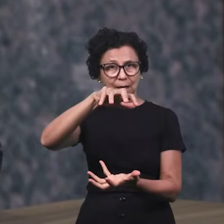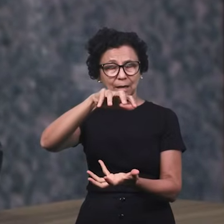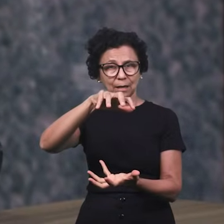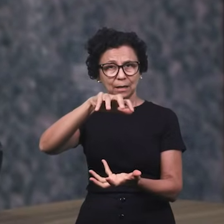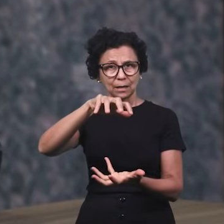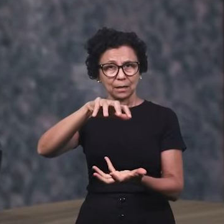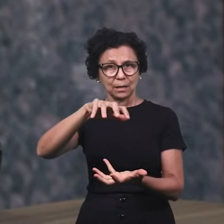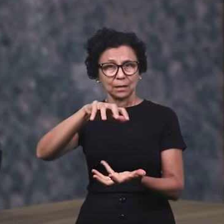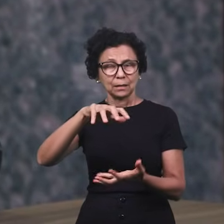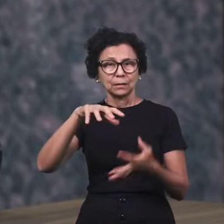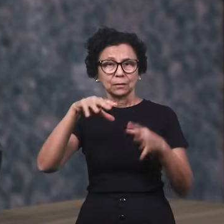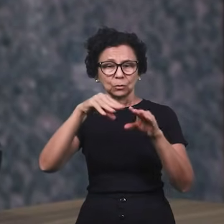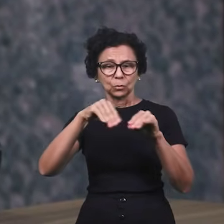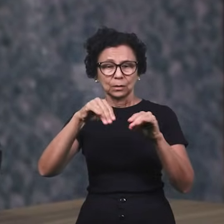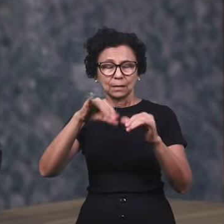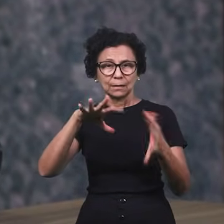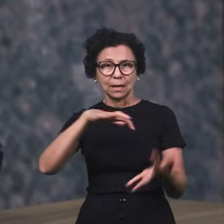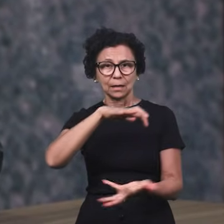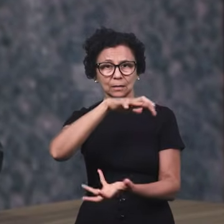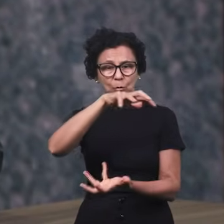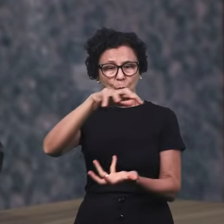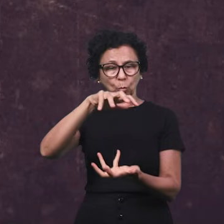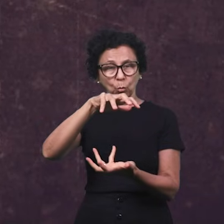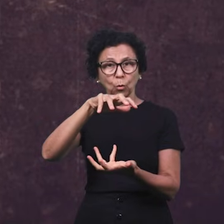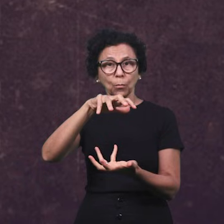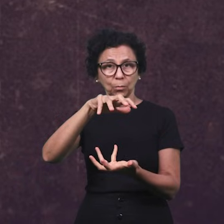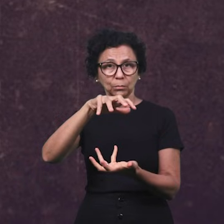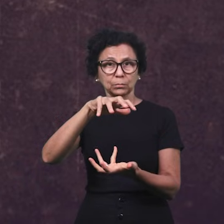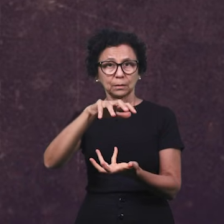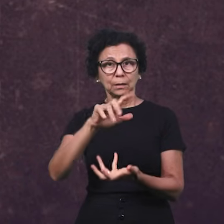versículo 22. Isaías 40, 22